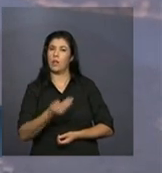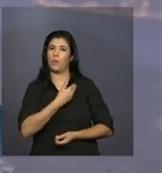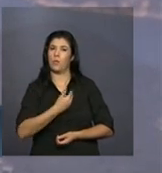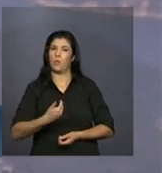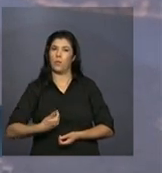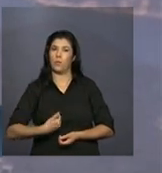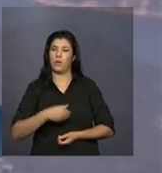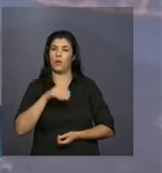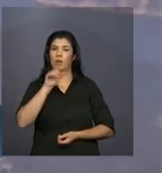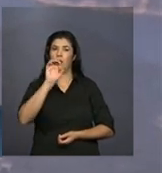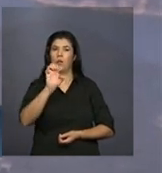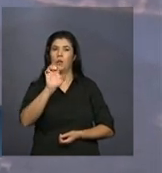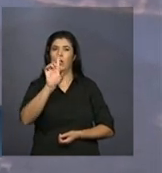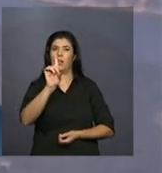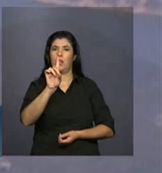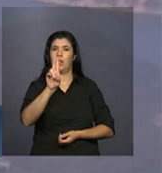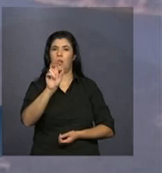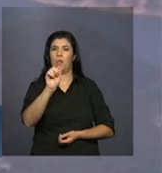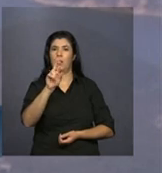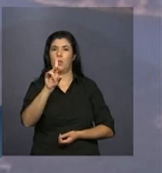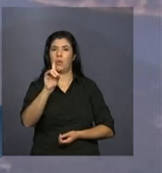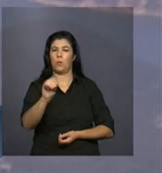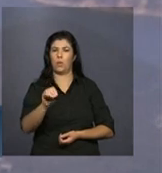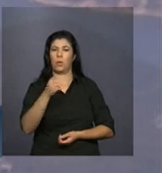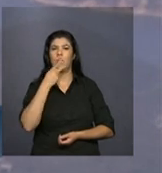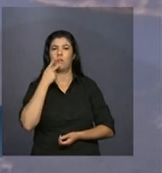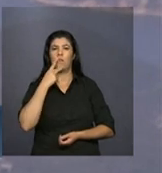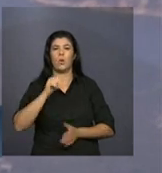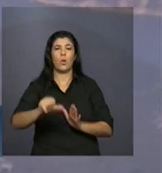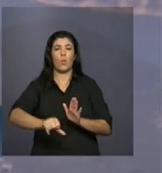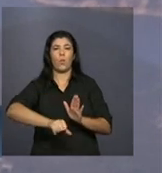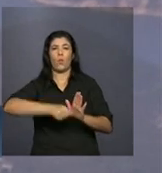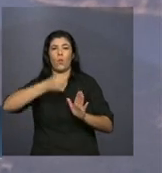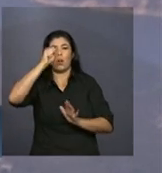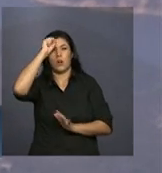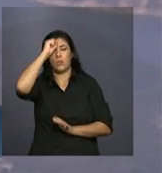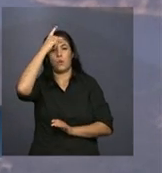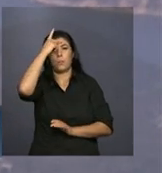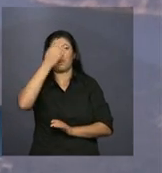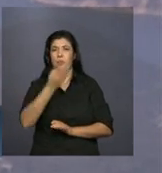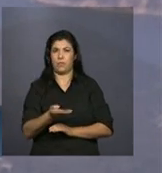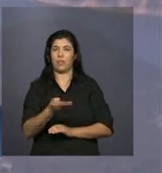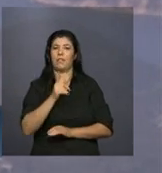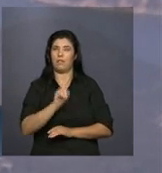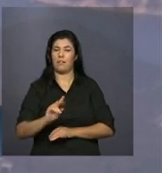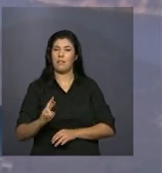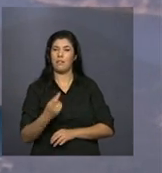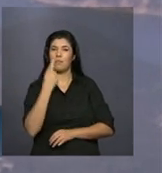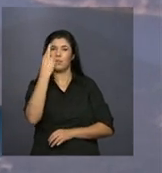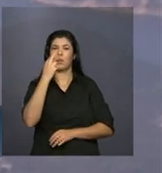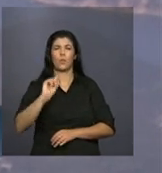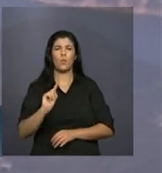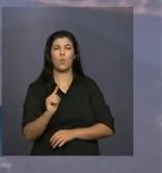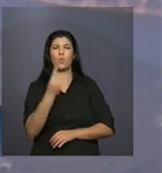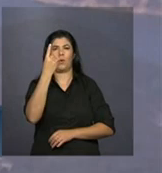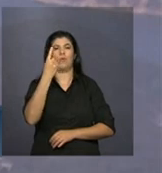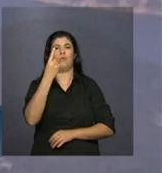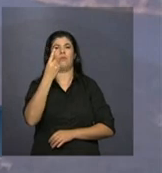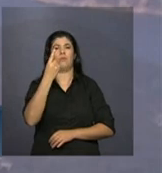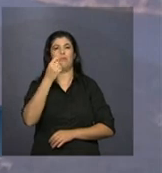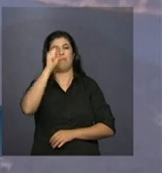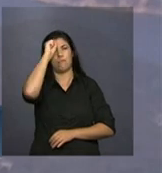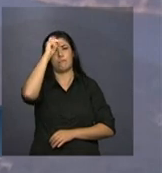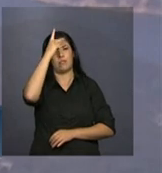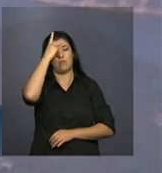homem realizado, porque ele disse para mim que ele é o único prefeito do Rio de Janeiro do mundo, e isso